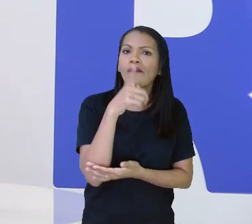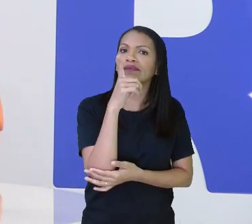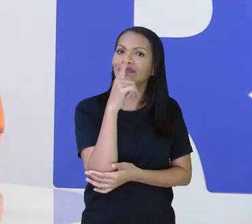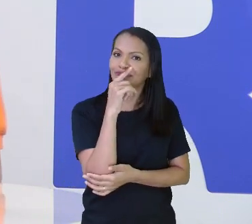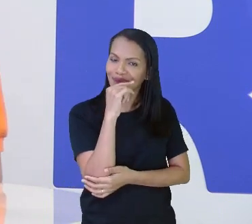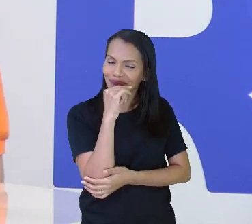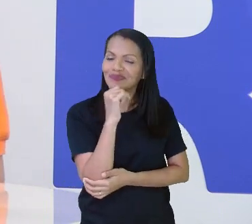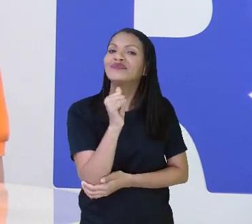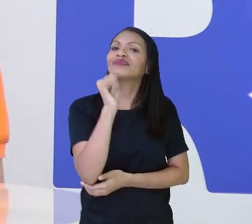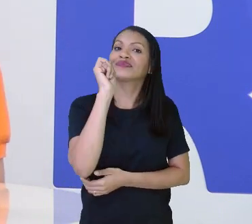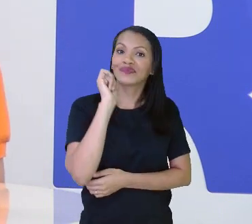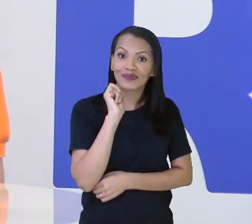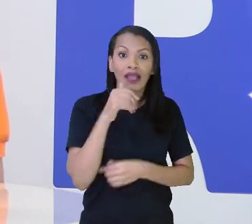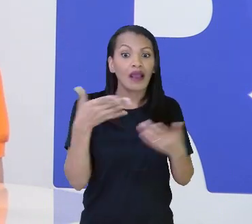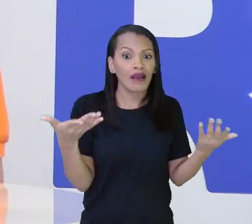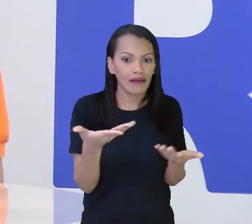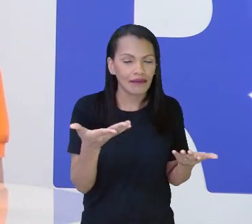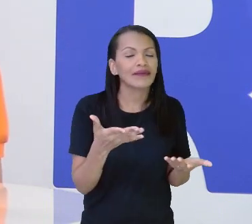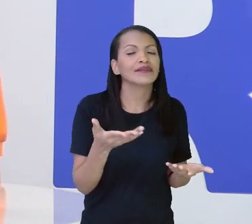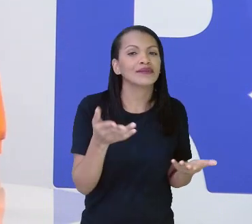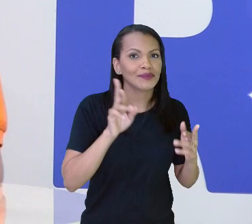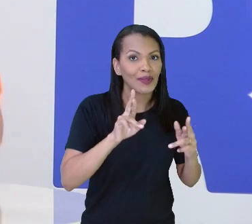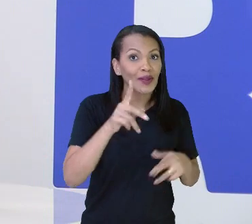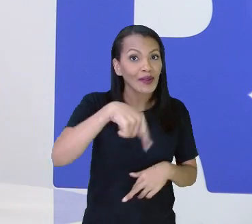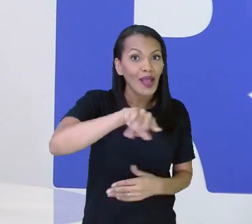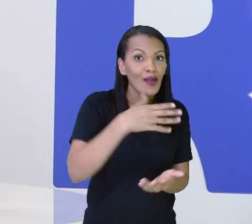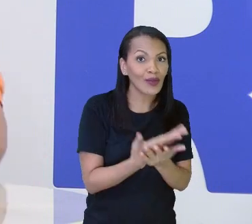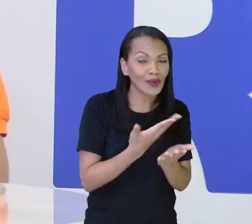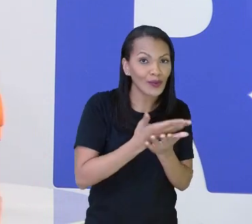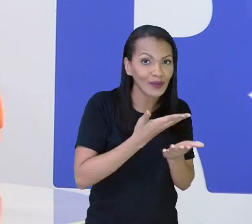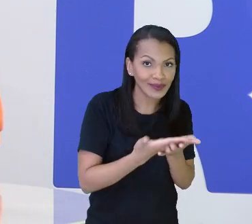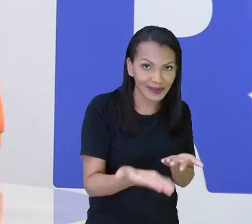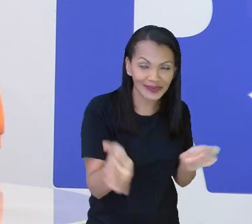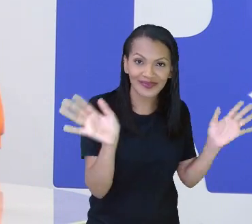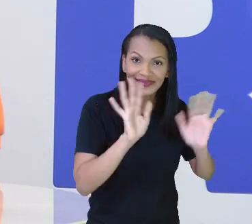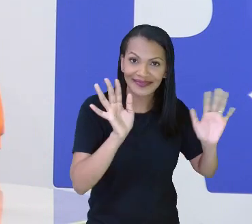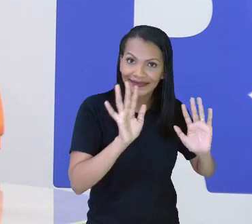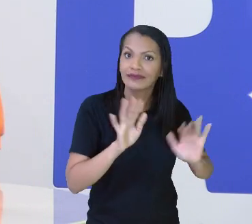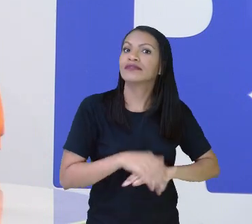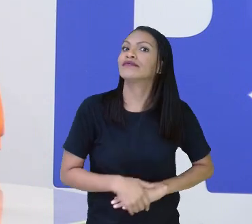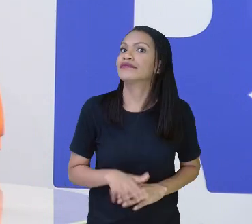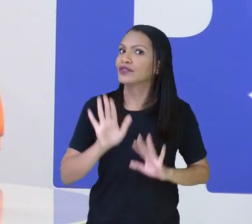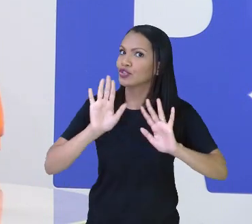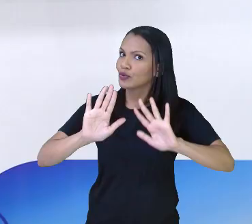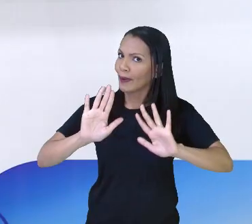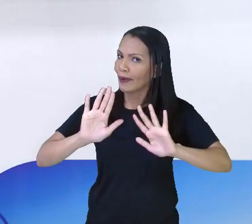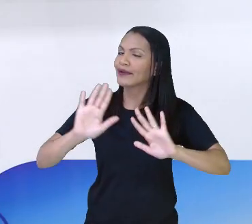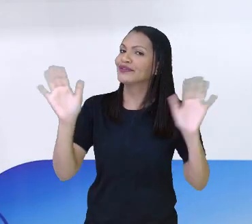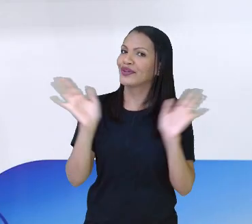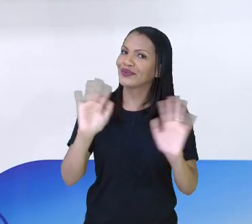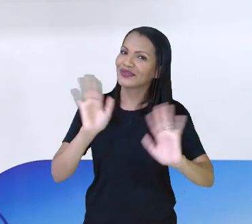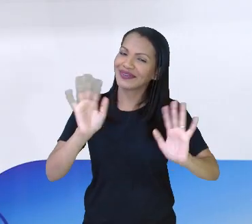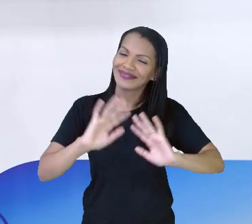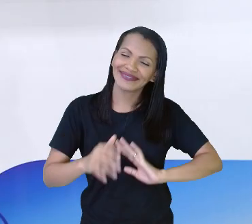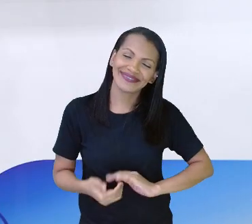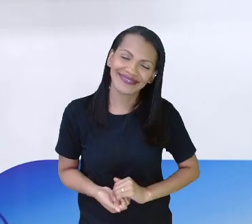água, que daqui a pouco a aula começa. Até logo, hein? Até daqui a pouquinho. Tchau, tchau.